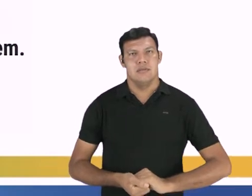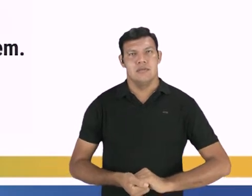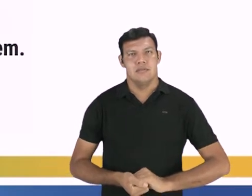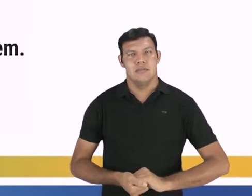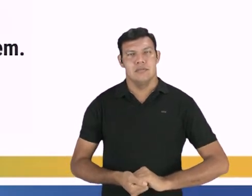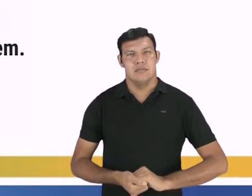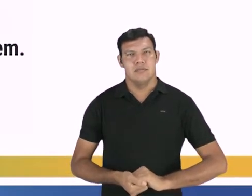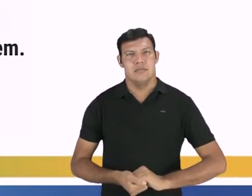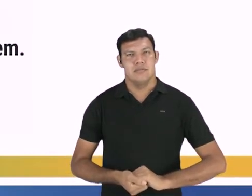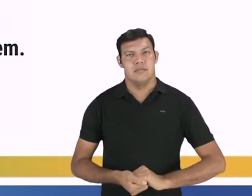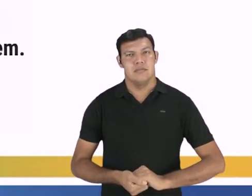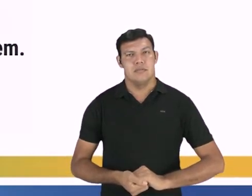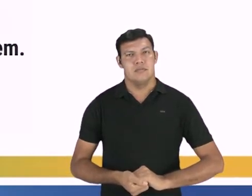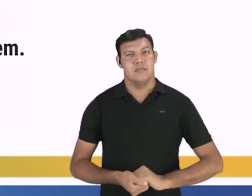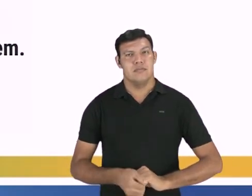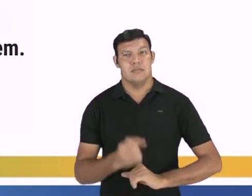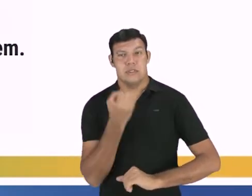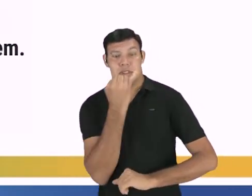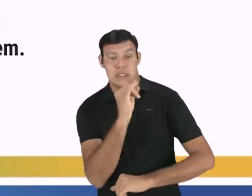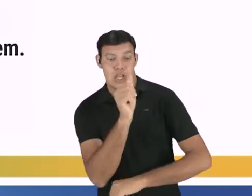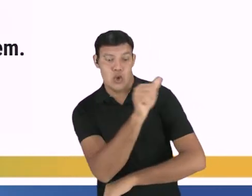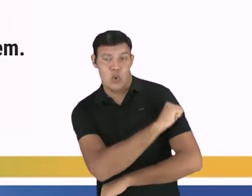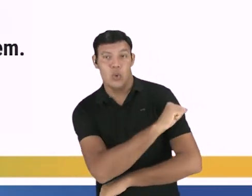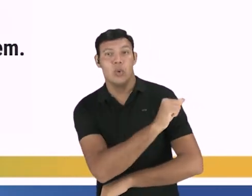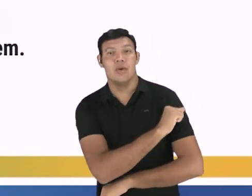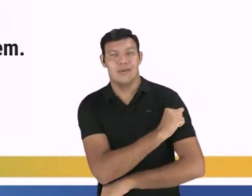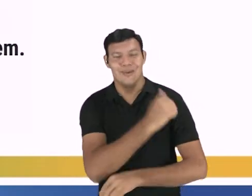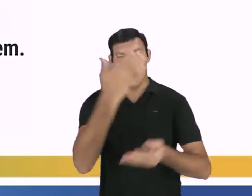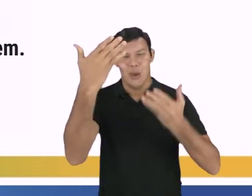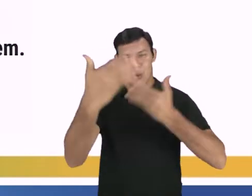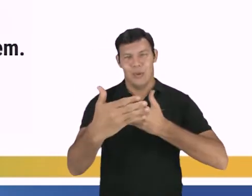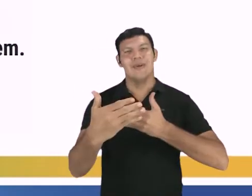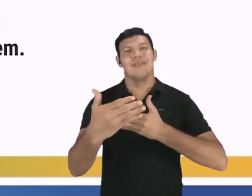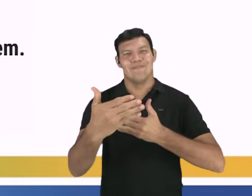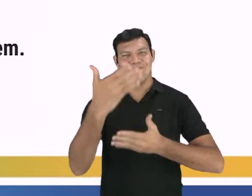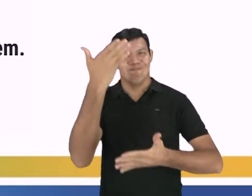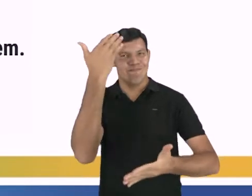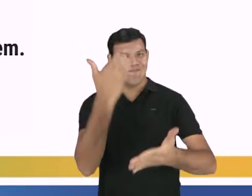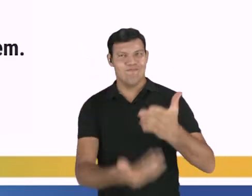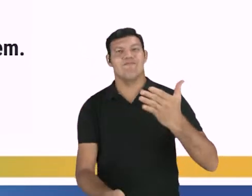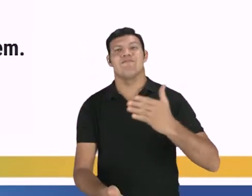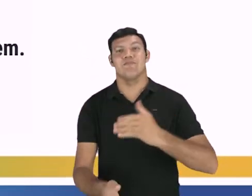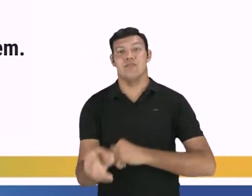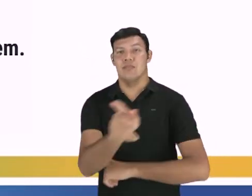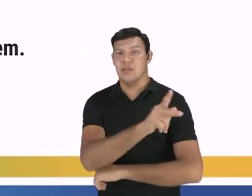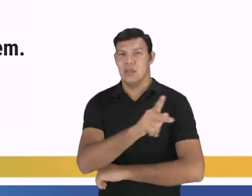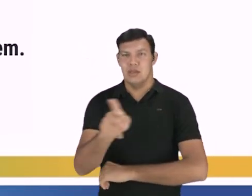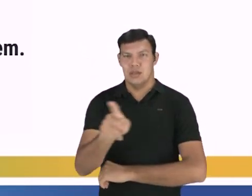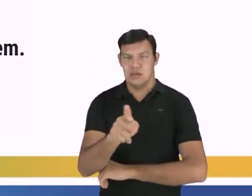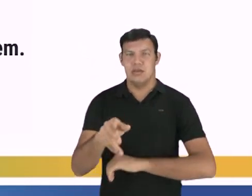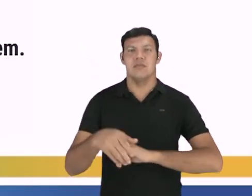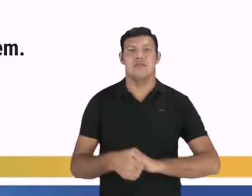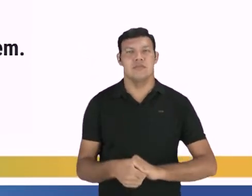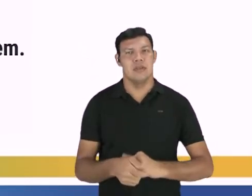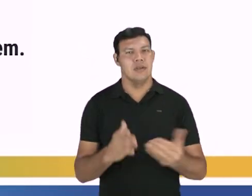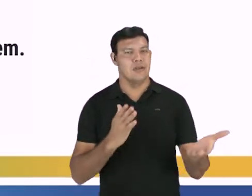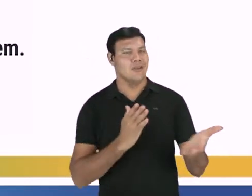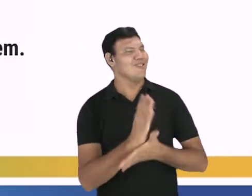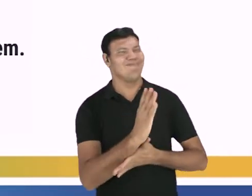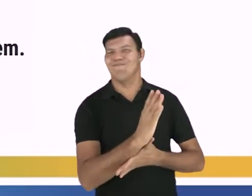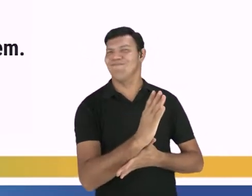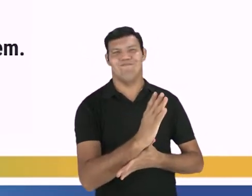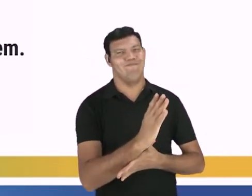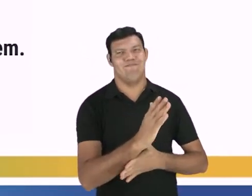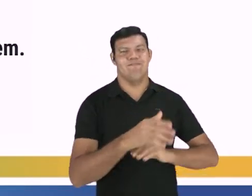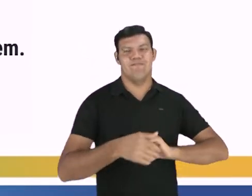fails them. Se os alunos perderem o exame, o teste, o professor os